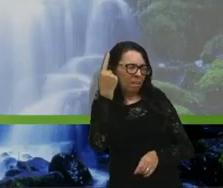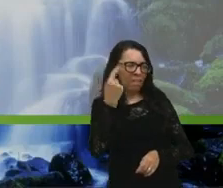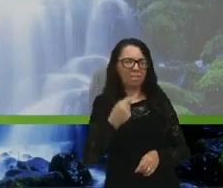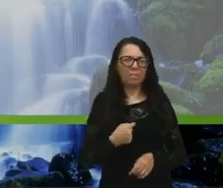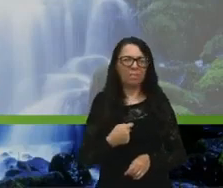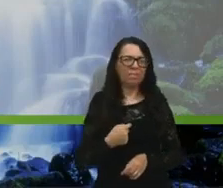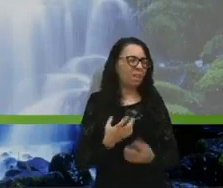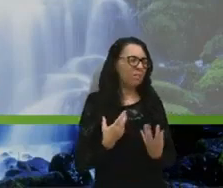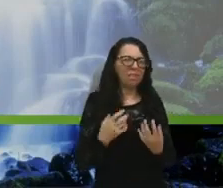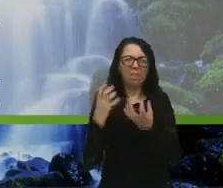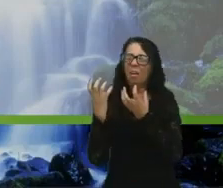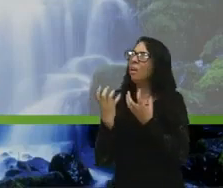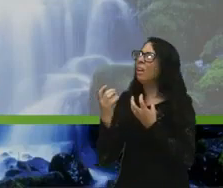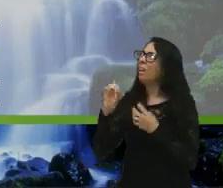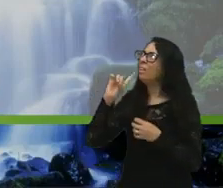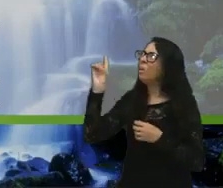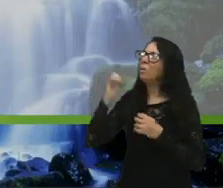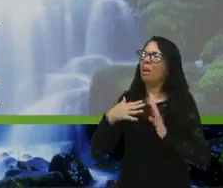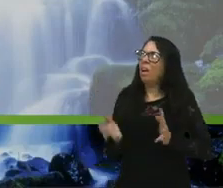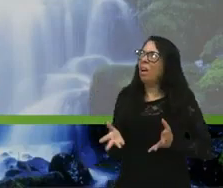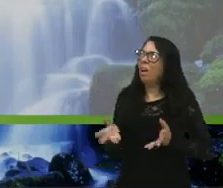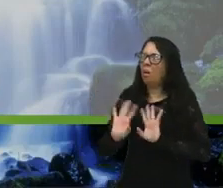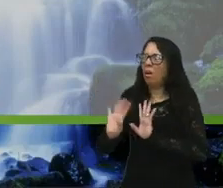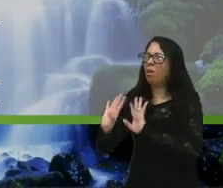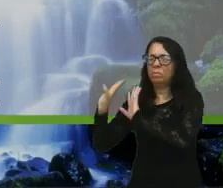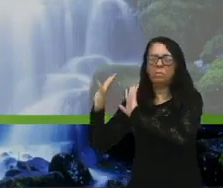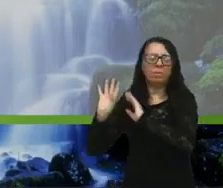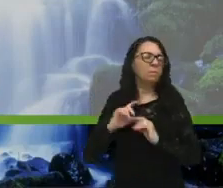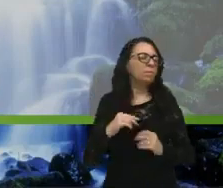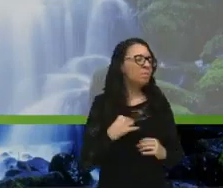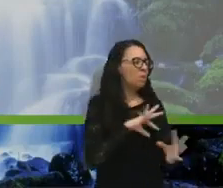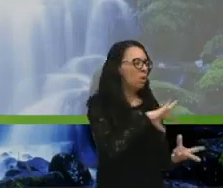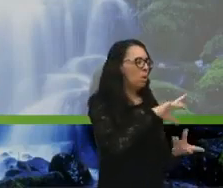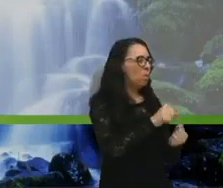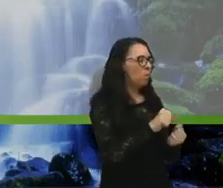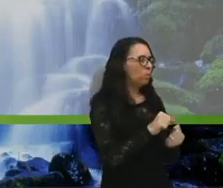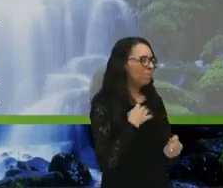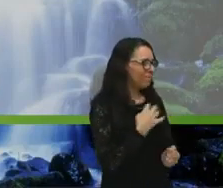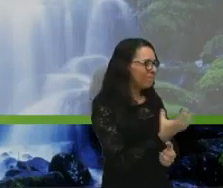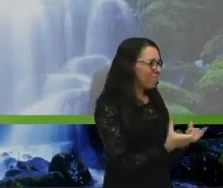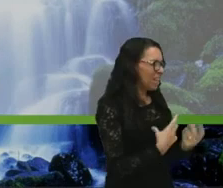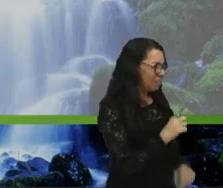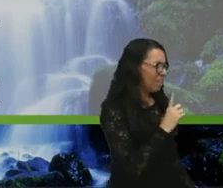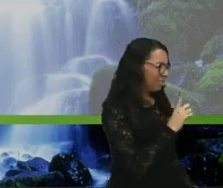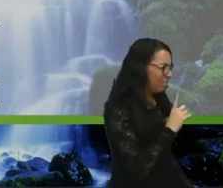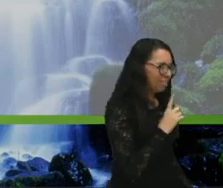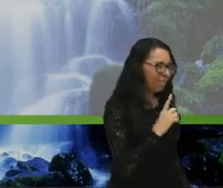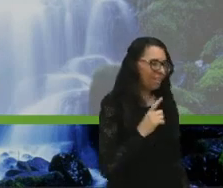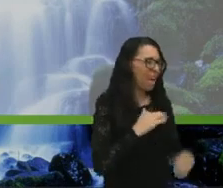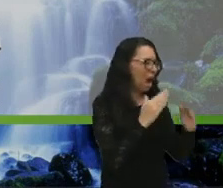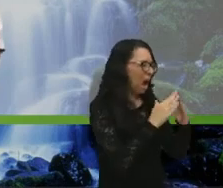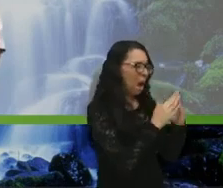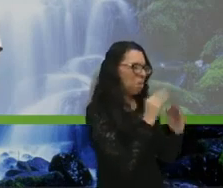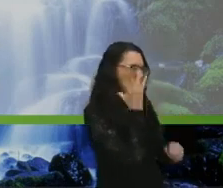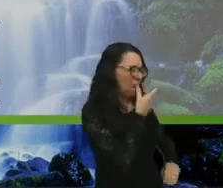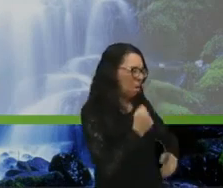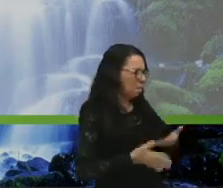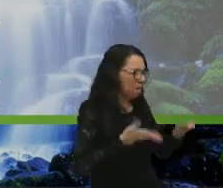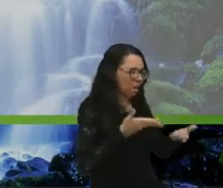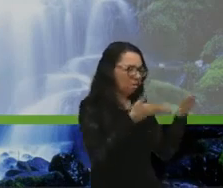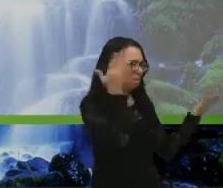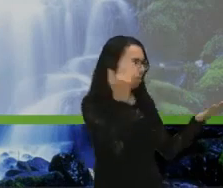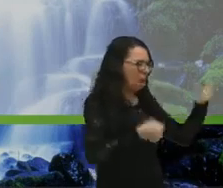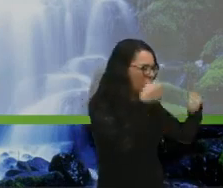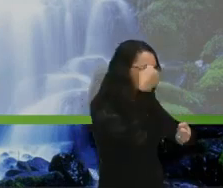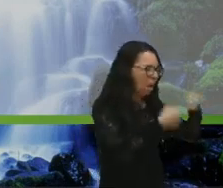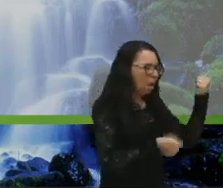sua consciência que precisa ser transformada. É o que você deseja que você deve ser transformado. É o seu jeito de lidar com os